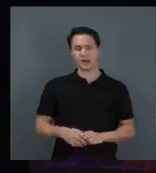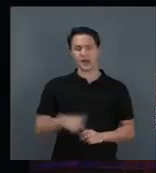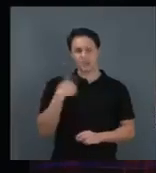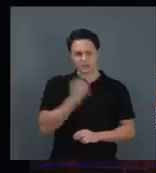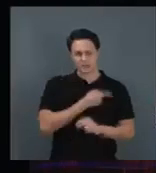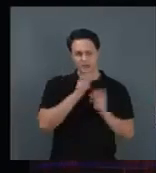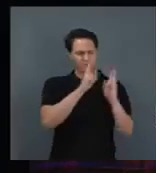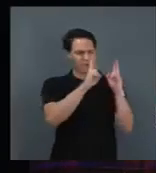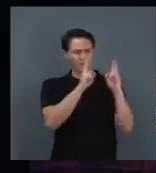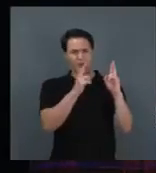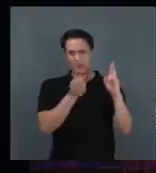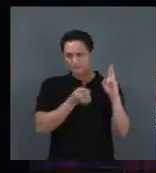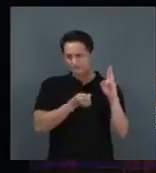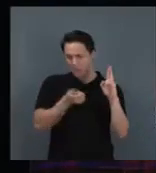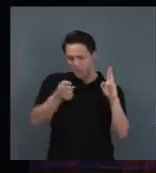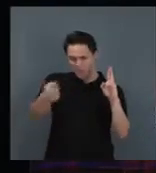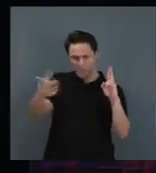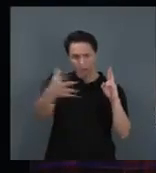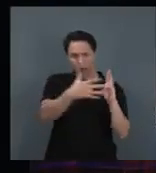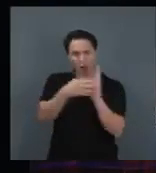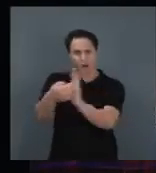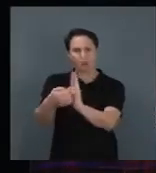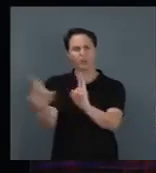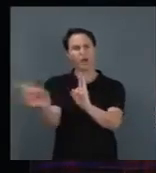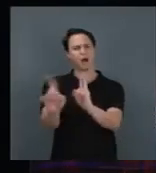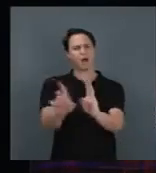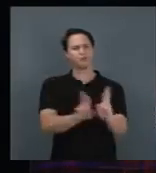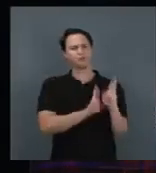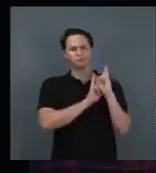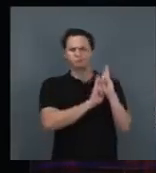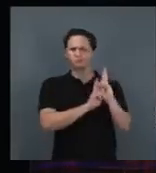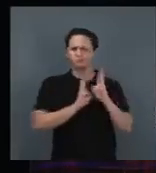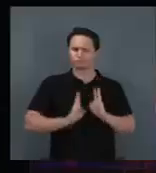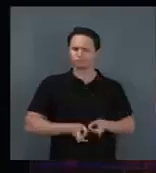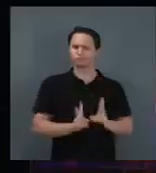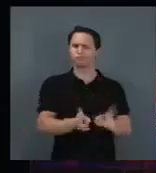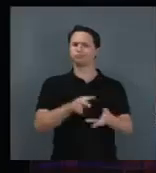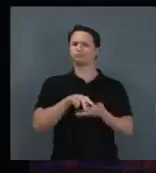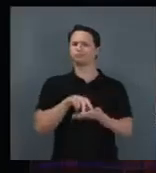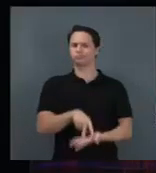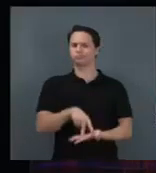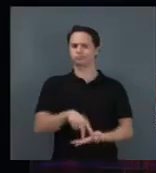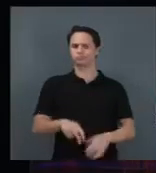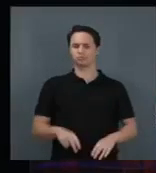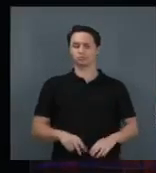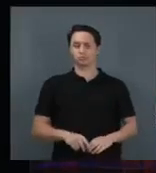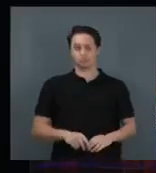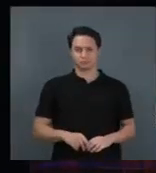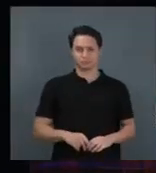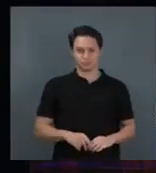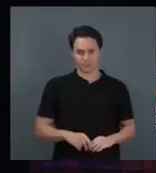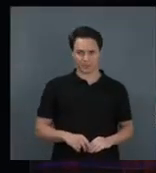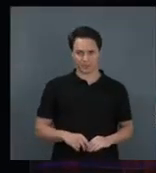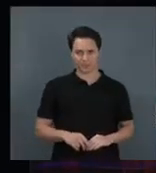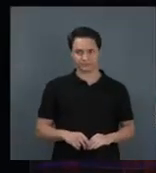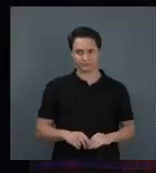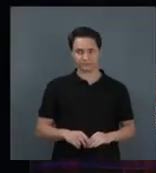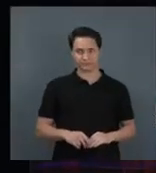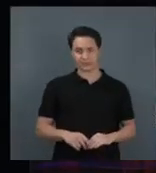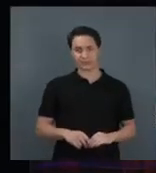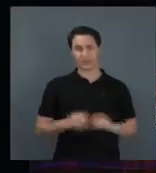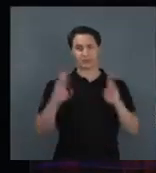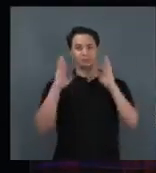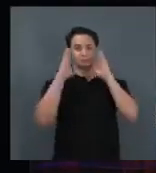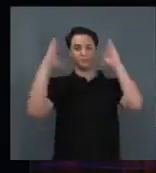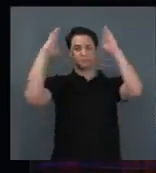esperança. Não deixemos que nos roubem a esperança. O Papa Francisco